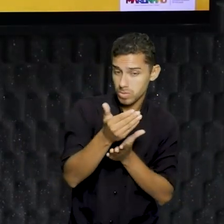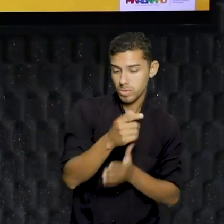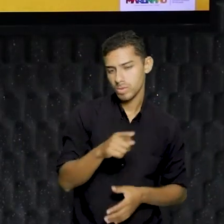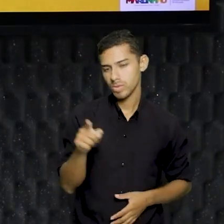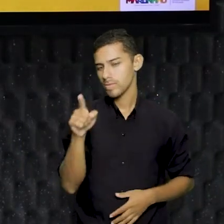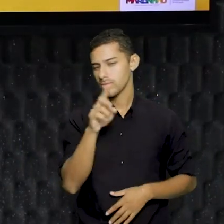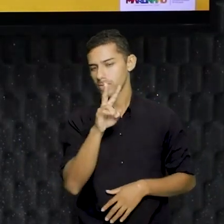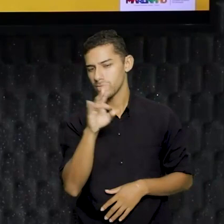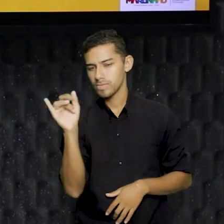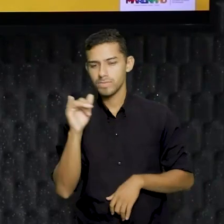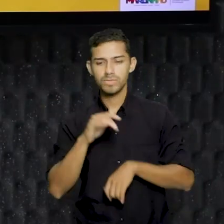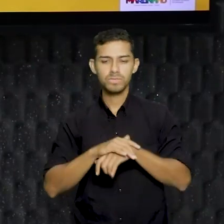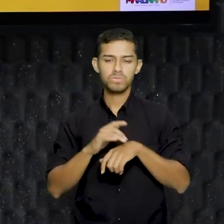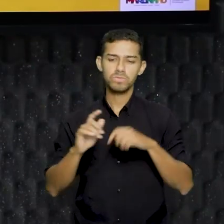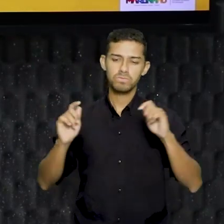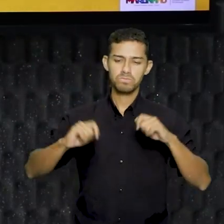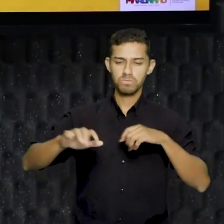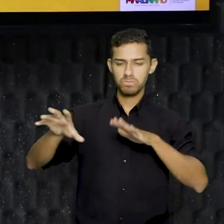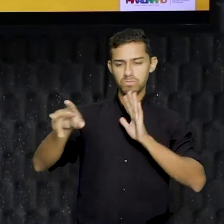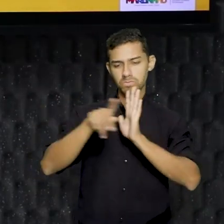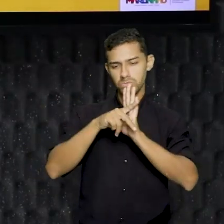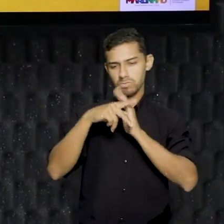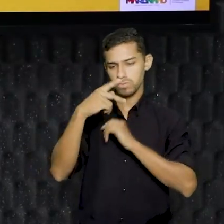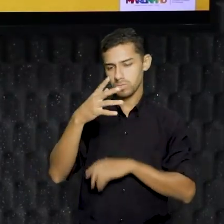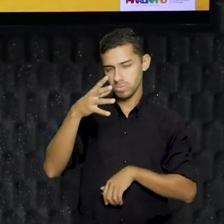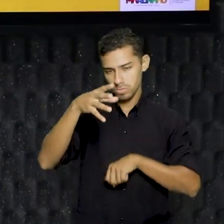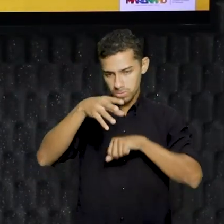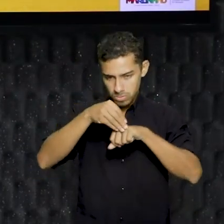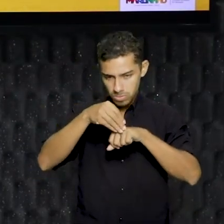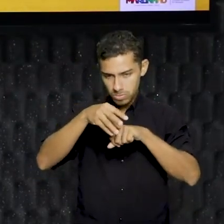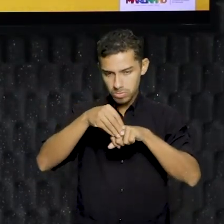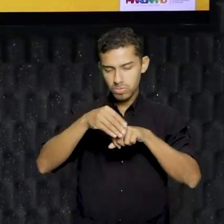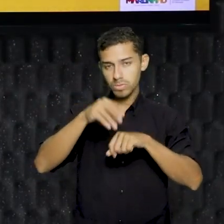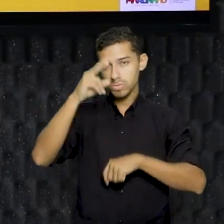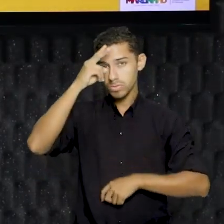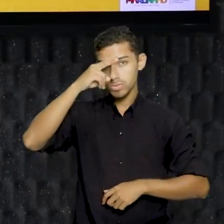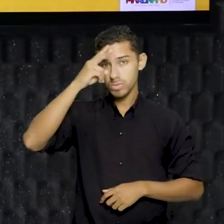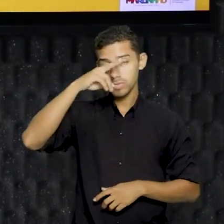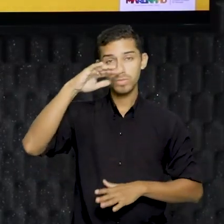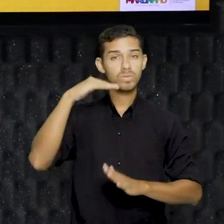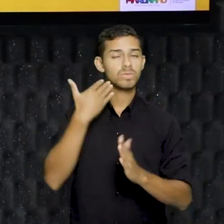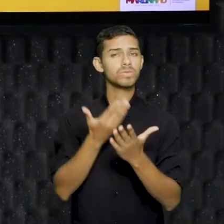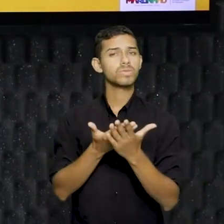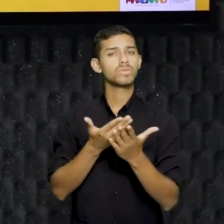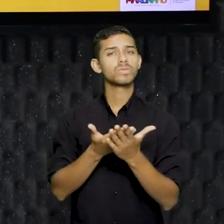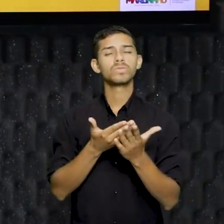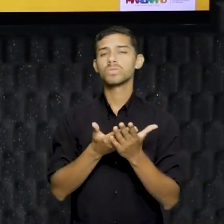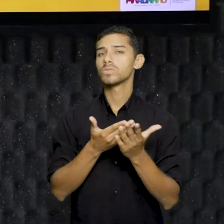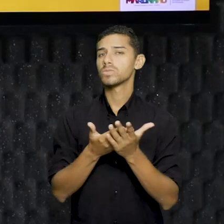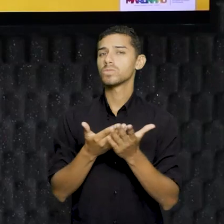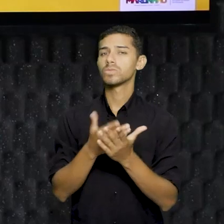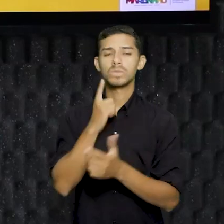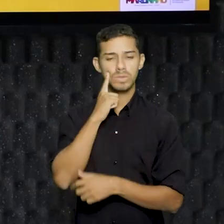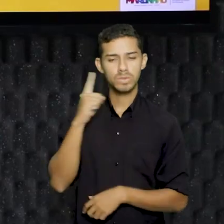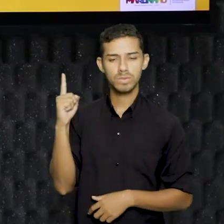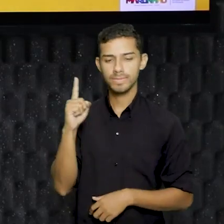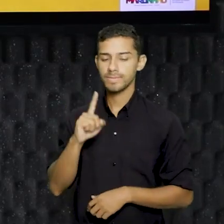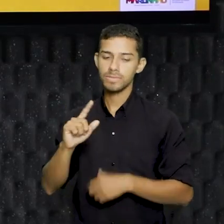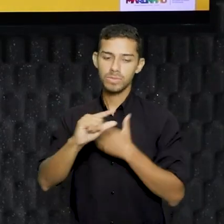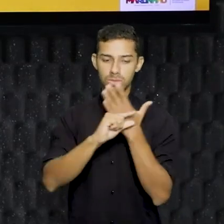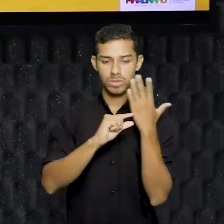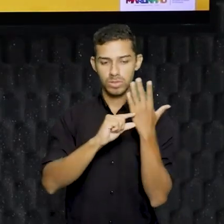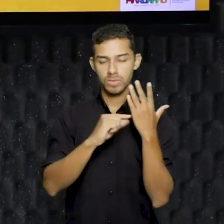você se apropria do conhecimento lembre daquilo que estudou e relacione ao autor da questão perfeito